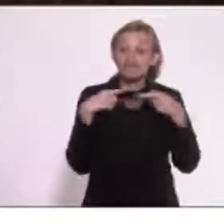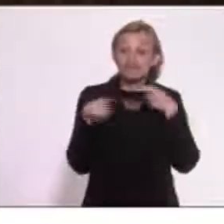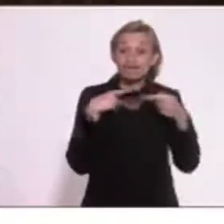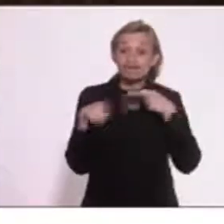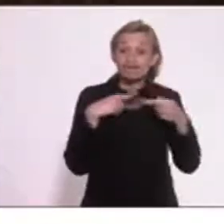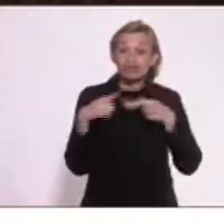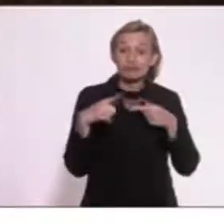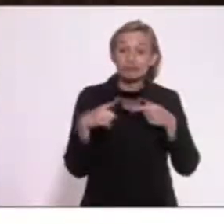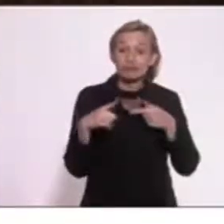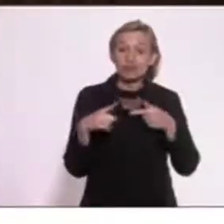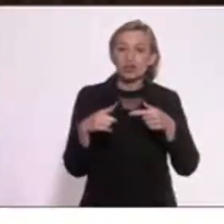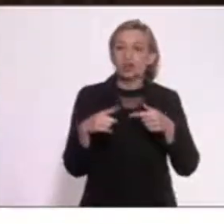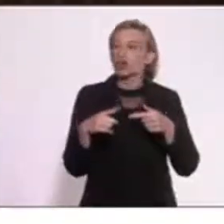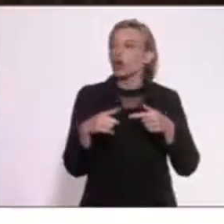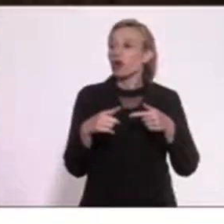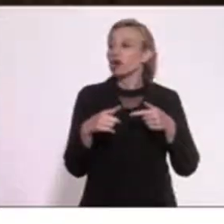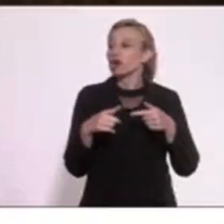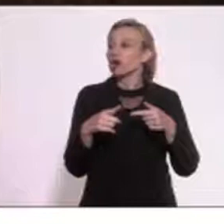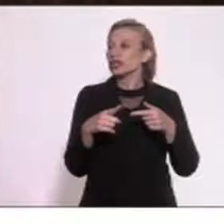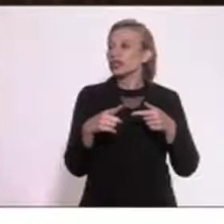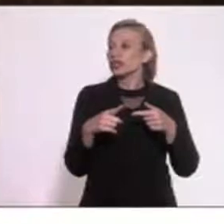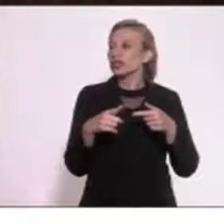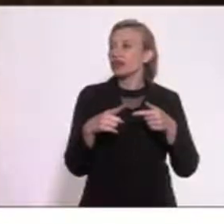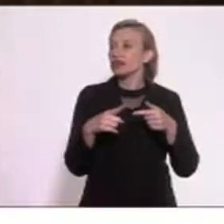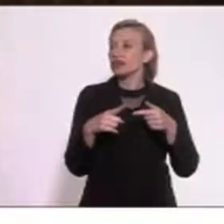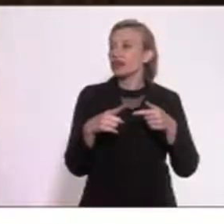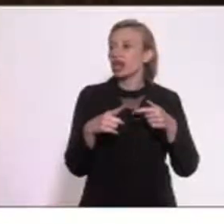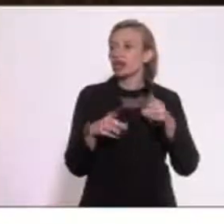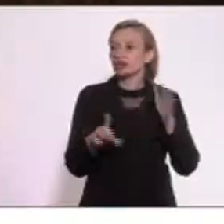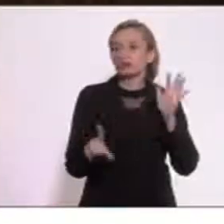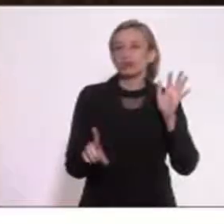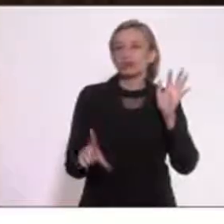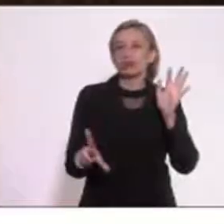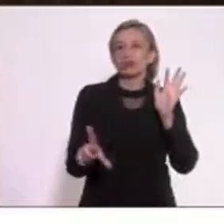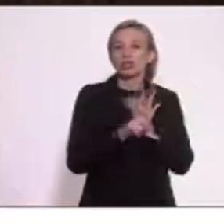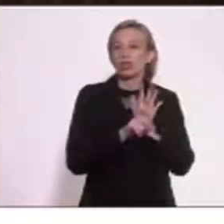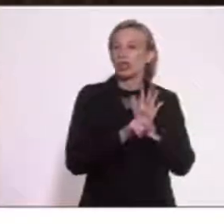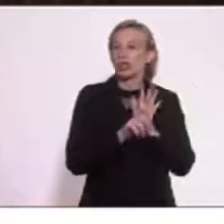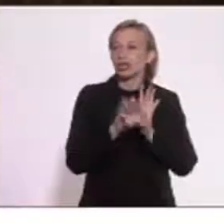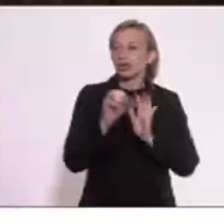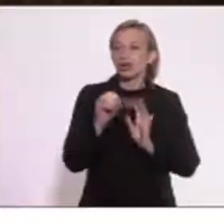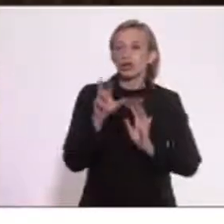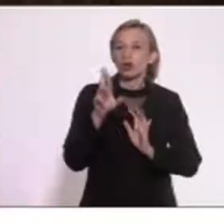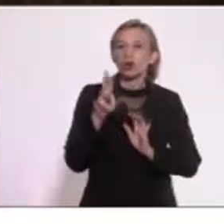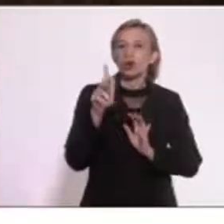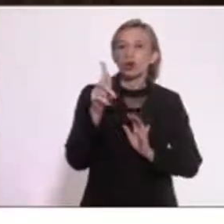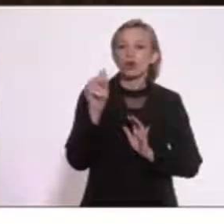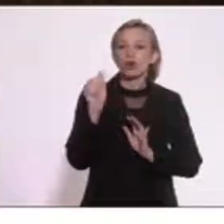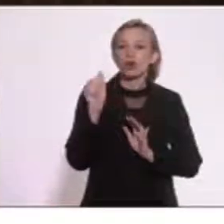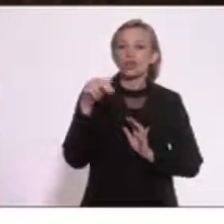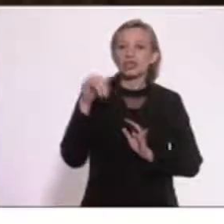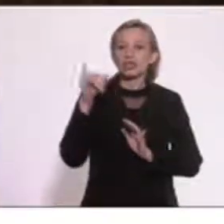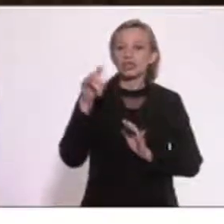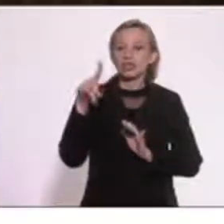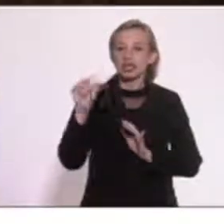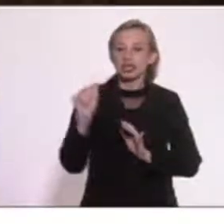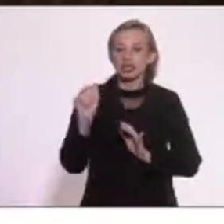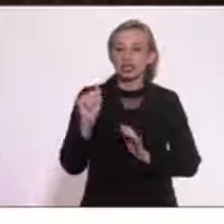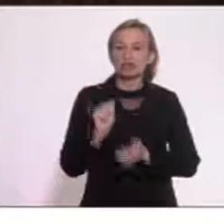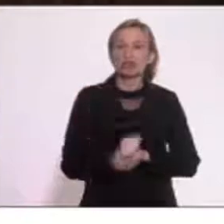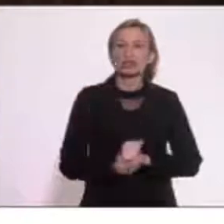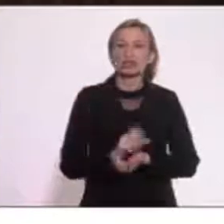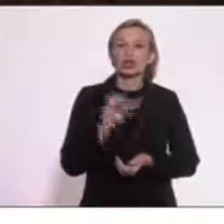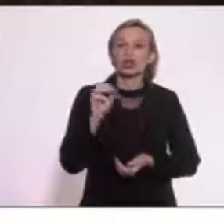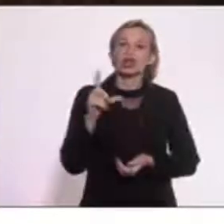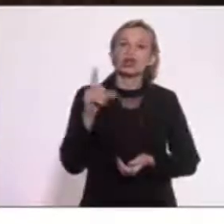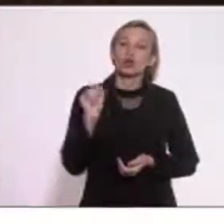lei orgânica anual aí para o Estado do Rio de Janeiro, a LOA 2020. E